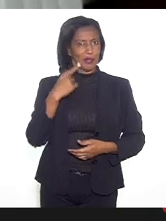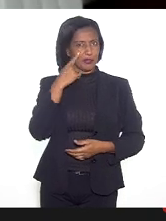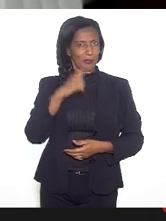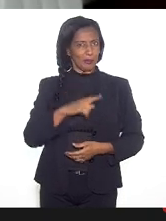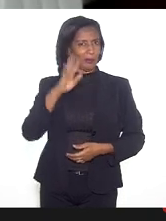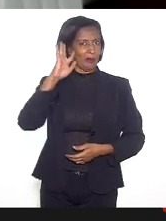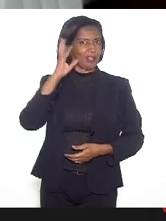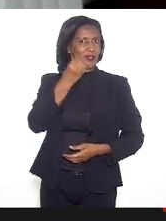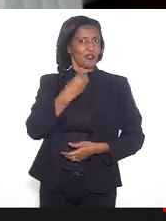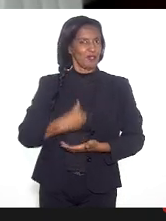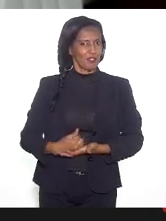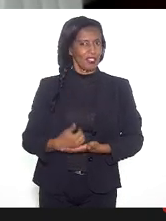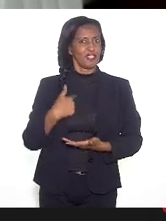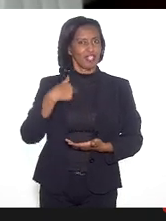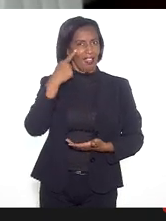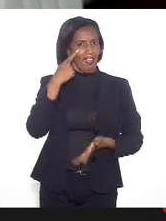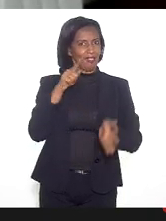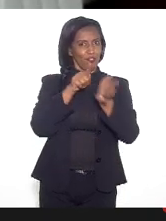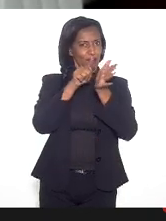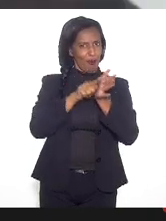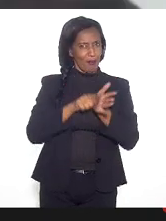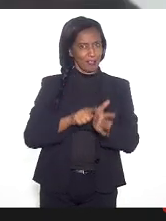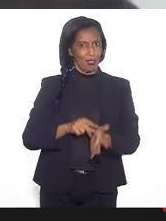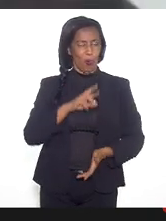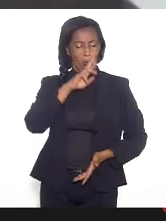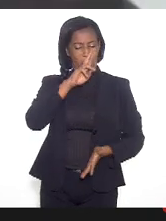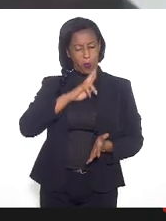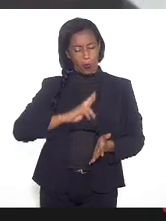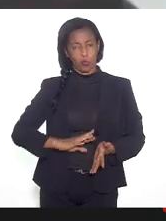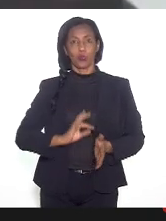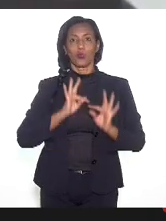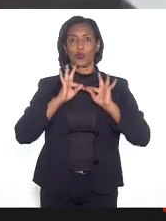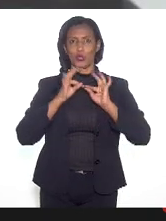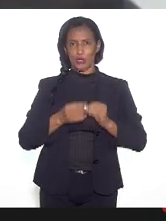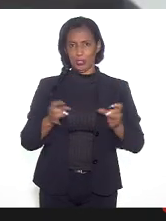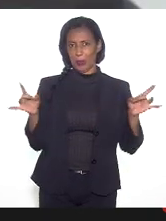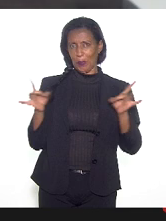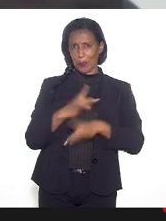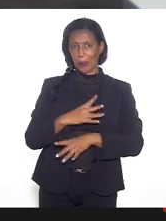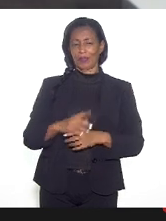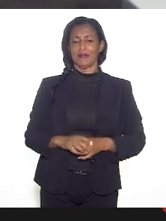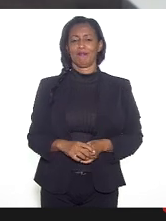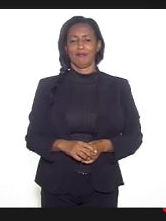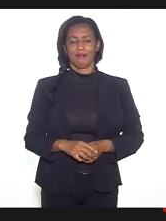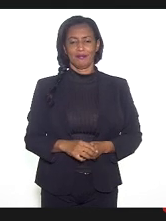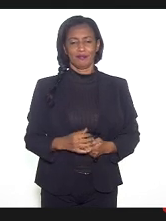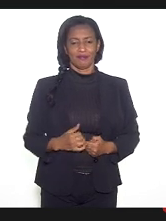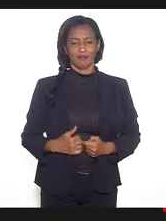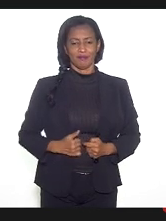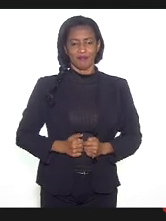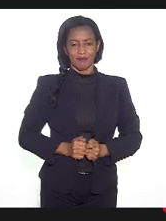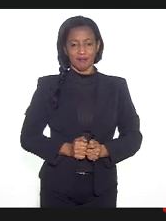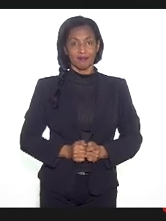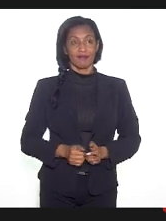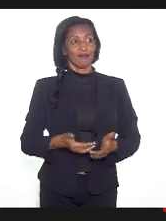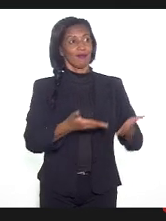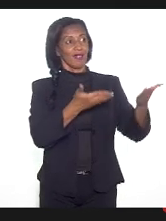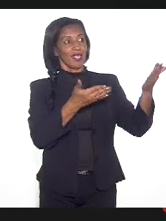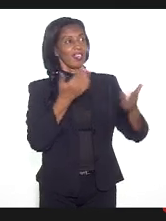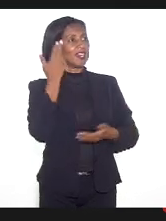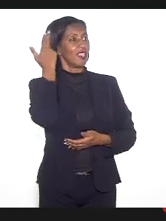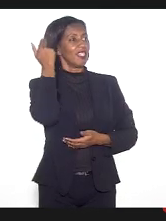disso, já estamos levantando as informações agradeço, a respeito do agradeço, tema. Te agradeço. Então, presidente. Pois não, deputado